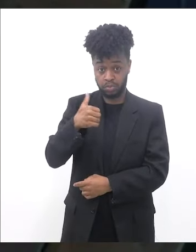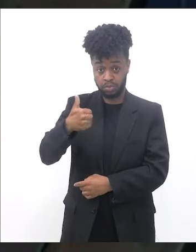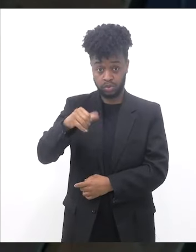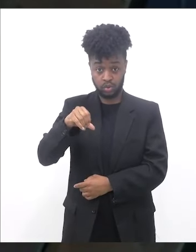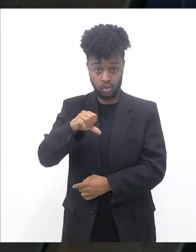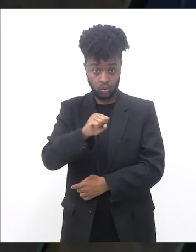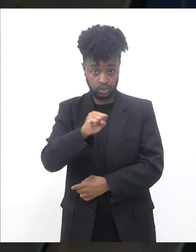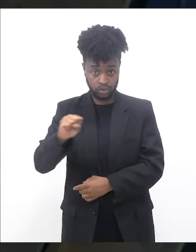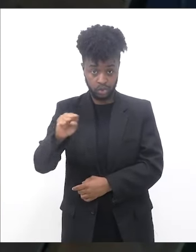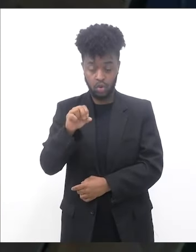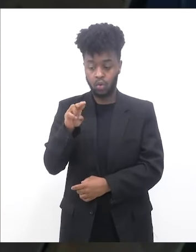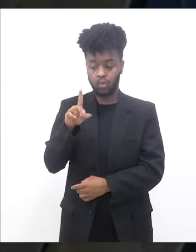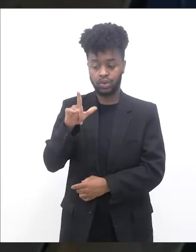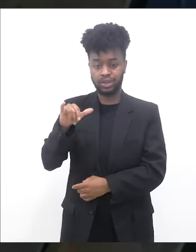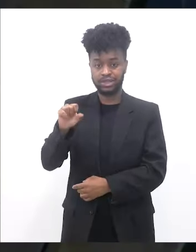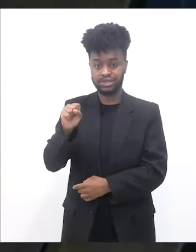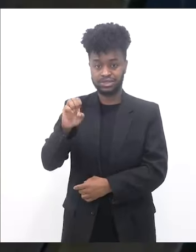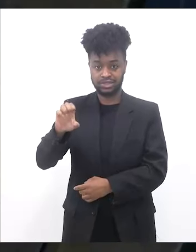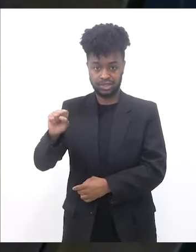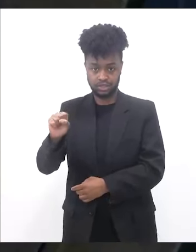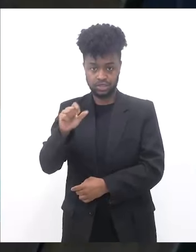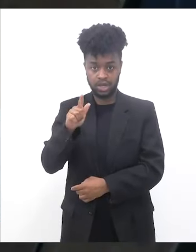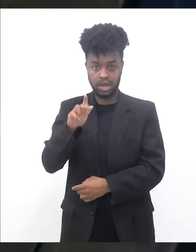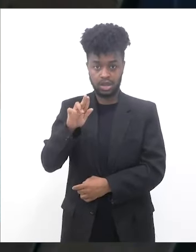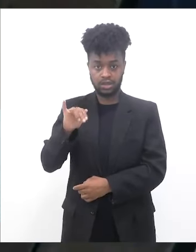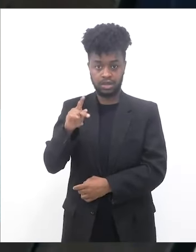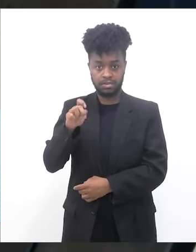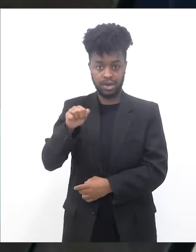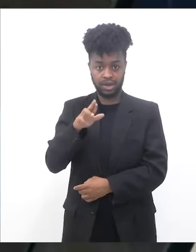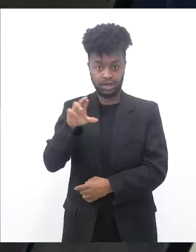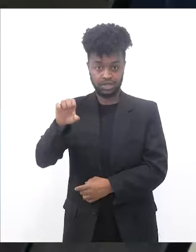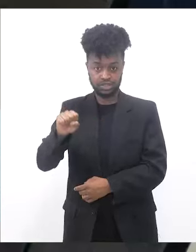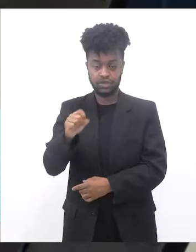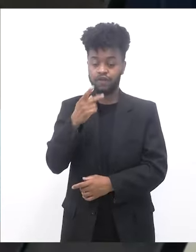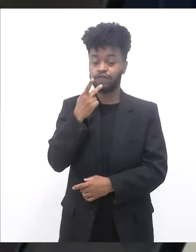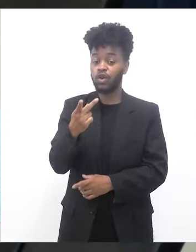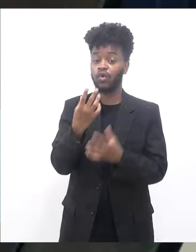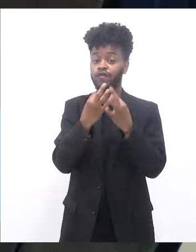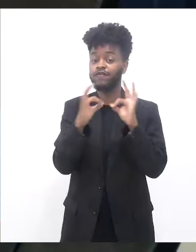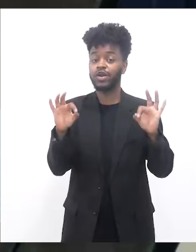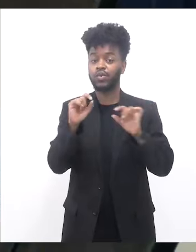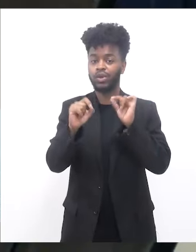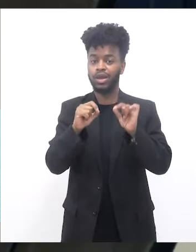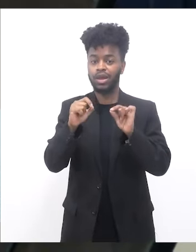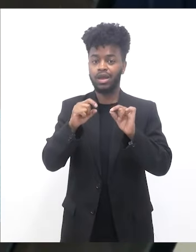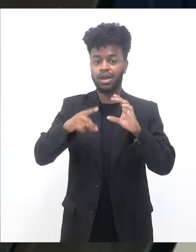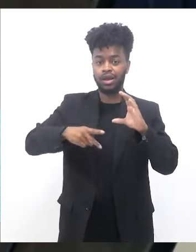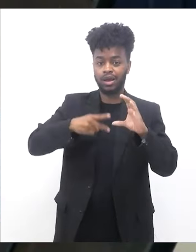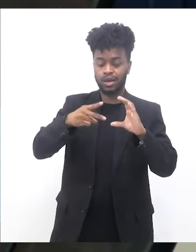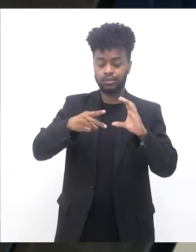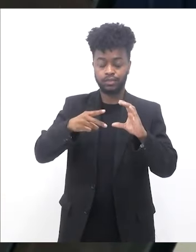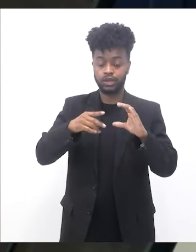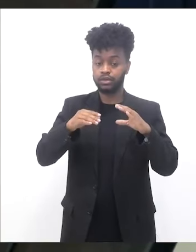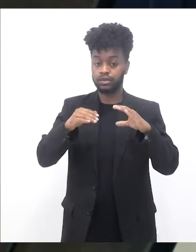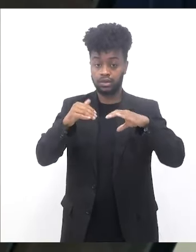de 1988, Ulisses Guimarães, né, com aquela célebre frase lá na Câmara dos Deputados, fez aquele